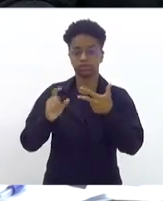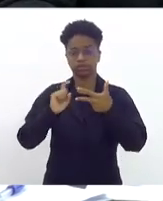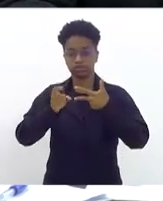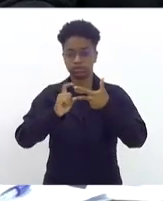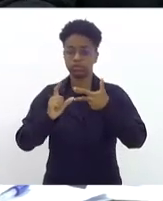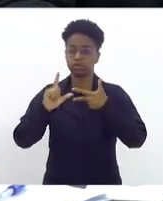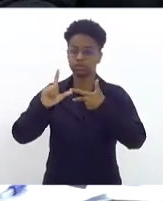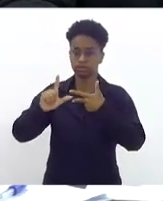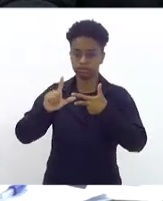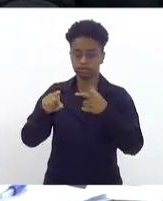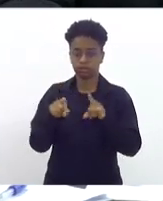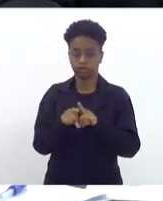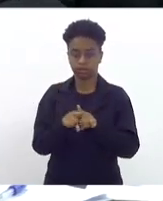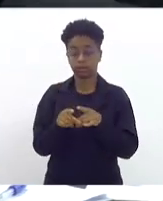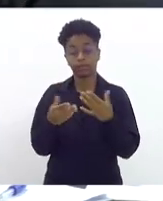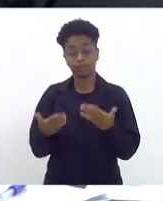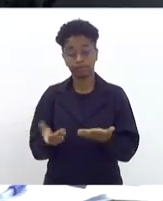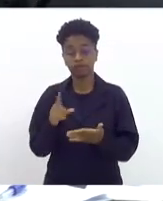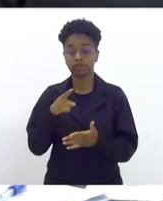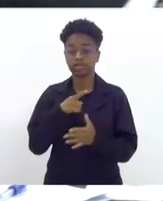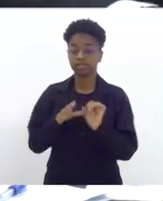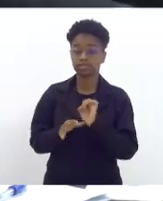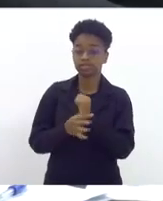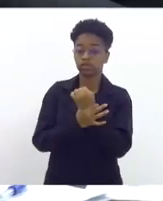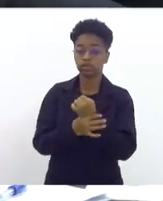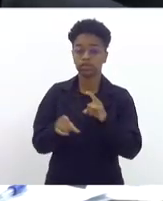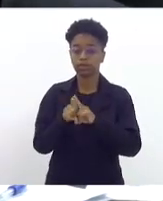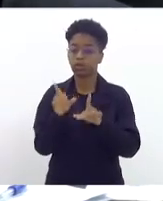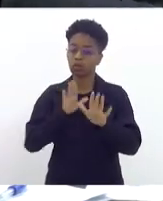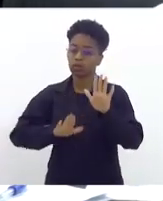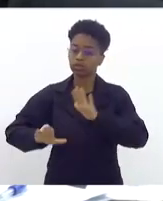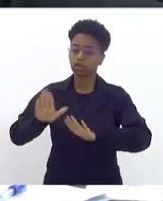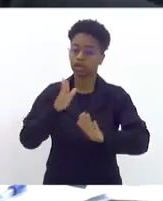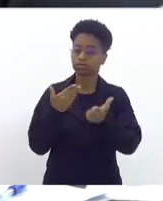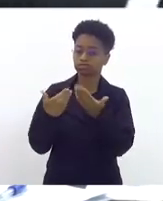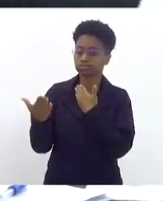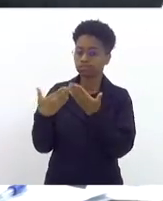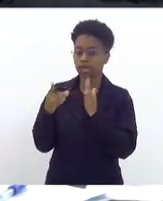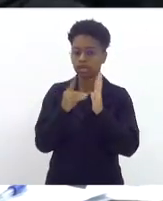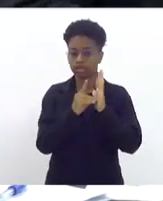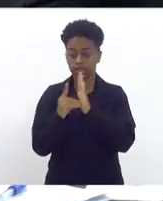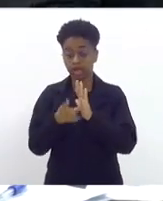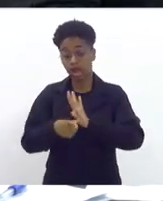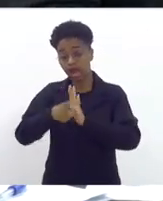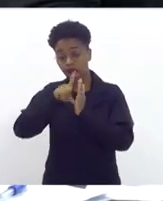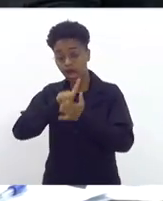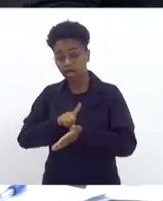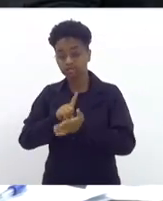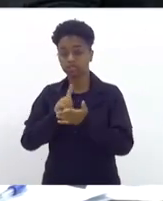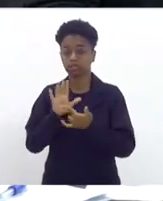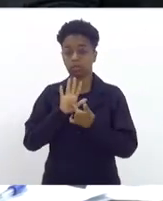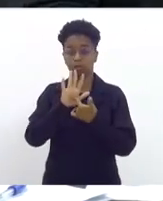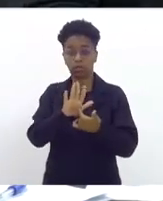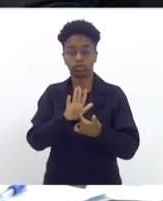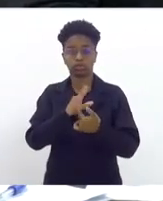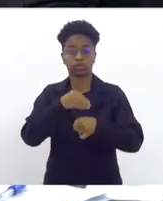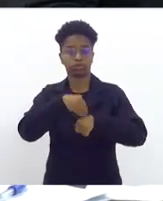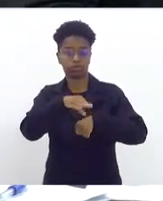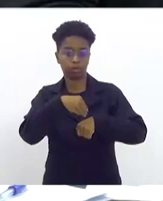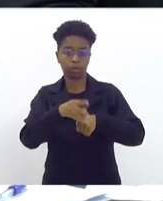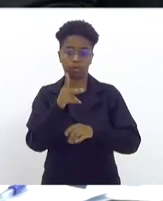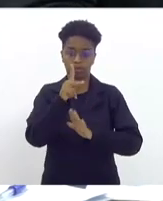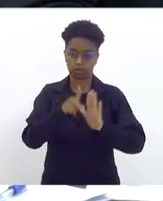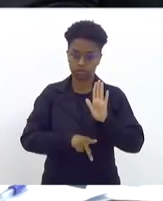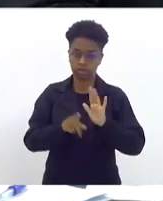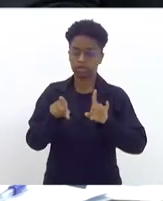Então a gente tem assim segurança e tomamos todo cuidado dialogar com Detran antes de trazer a urgência ao projeto eu